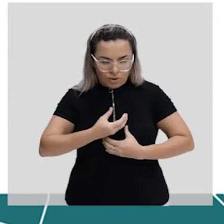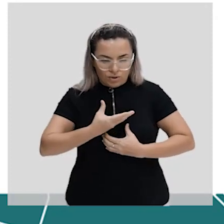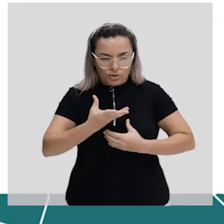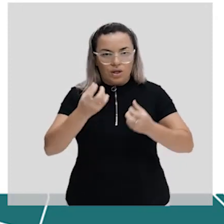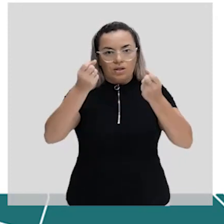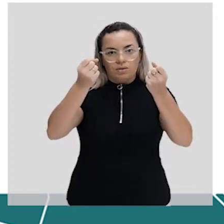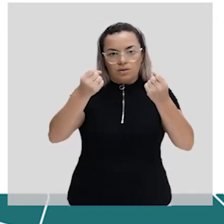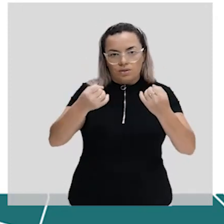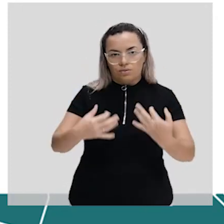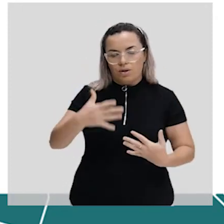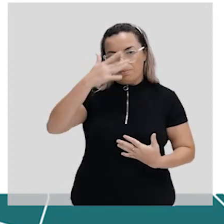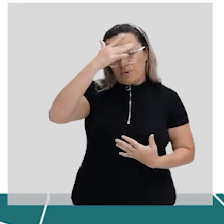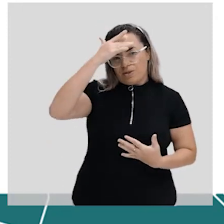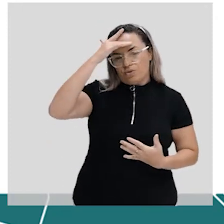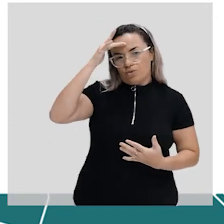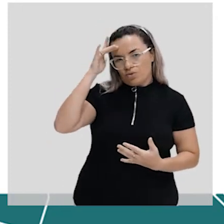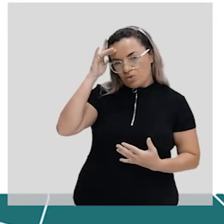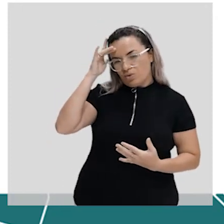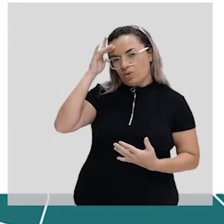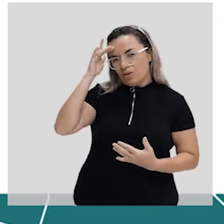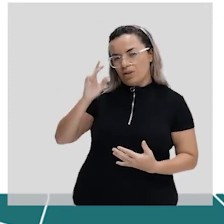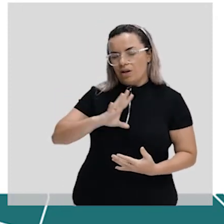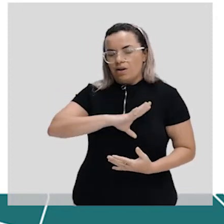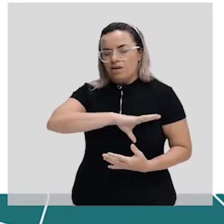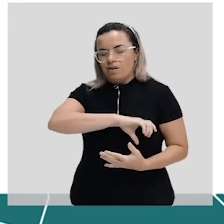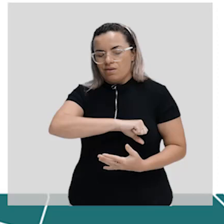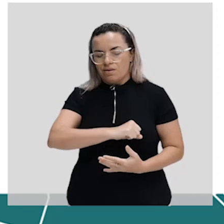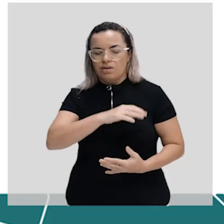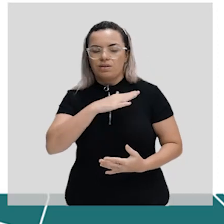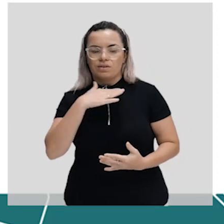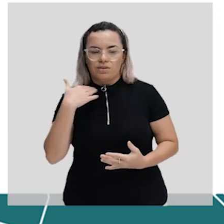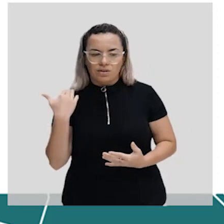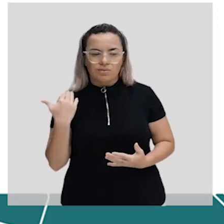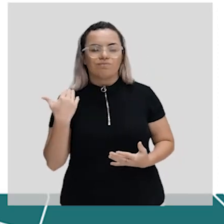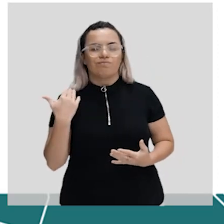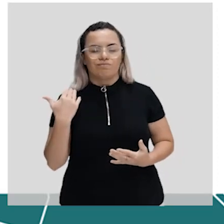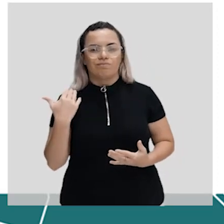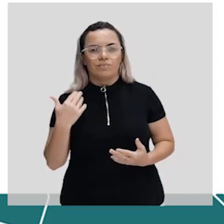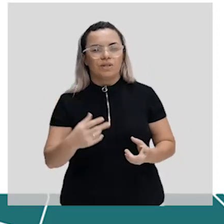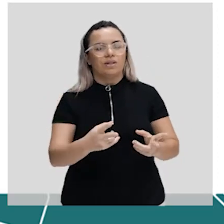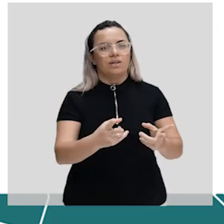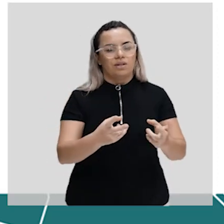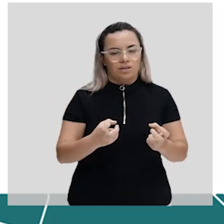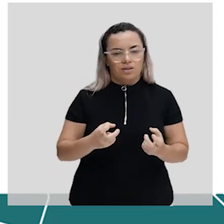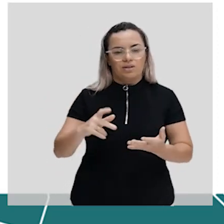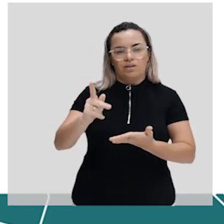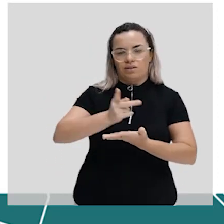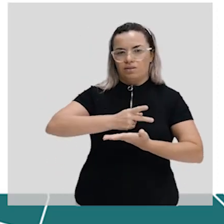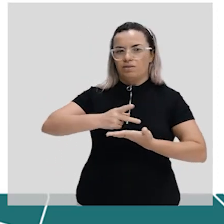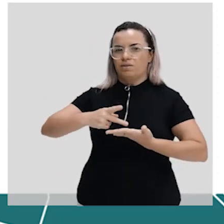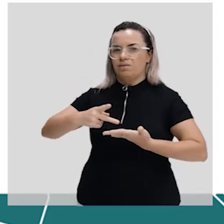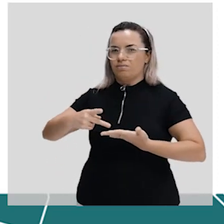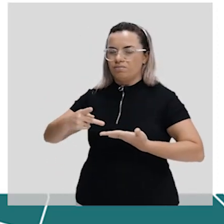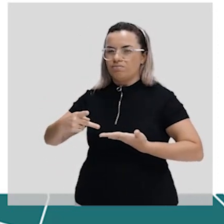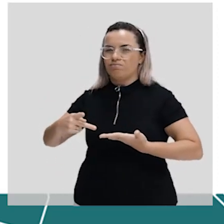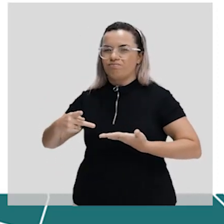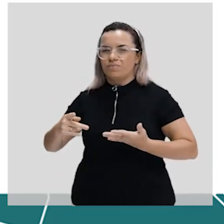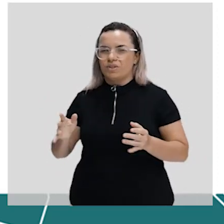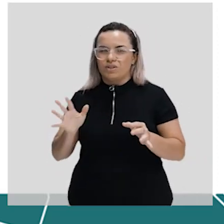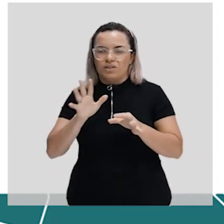E observe, né? Existe nesse poema, ele é carregado assim de obscuridade, carregado aqui de dor,